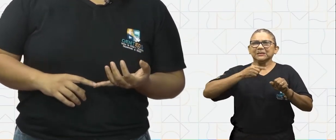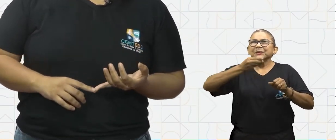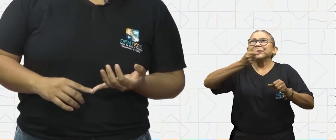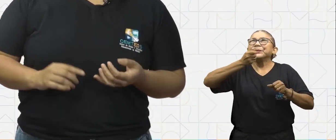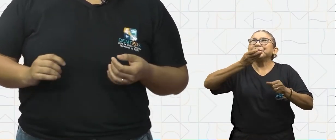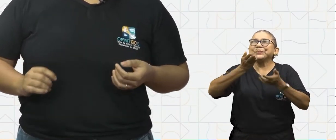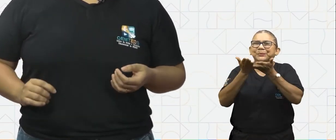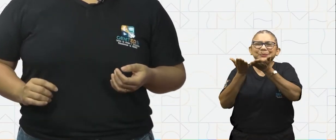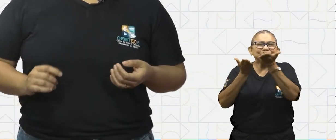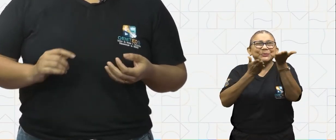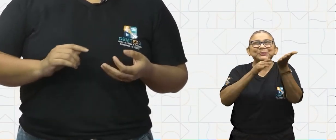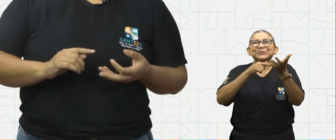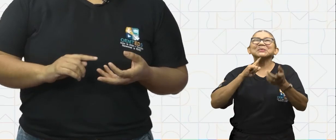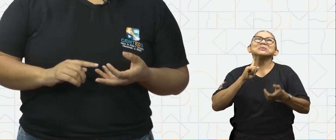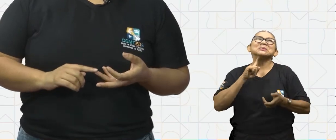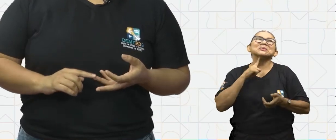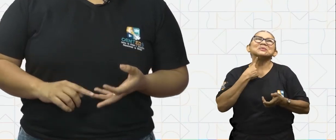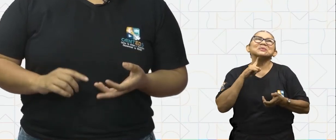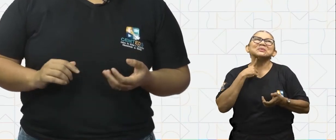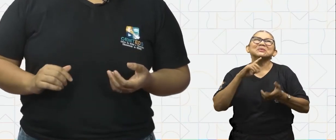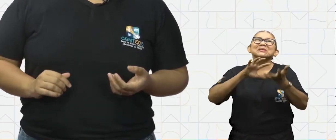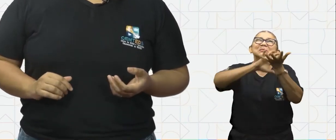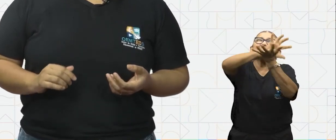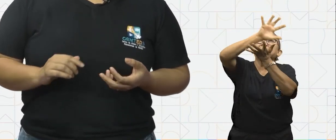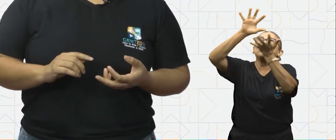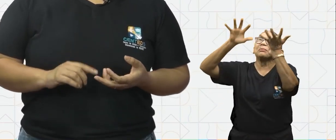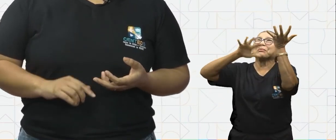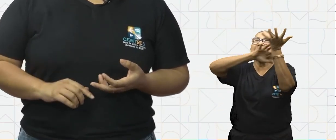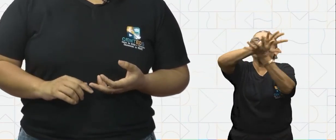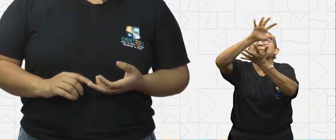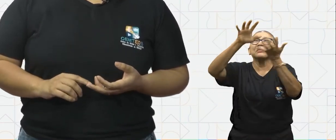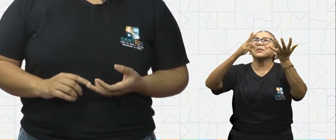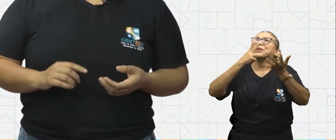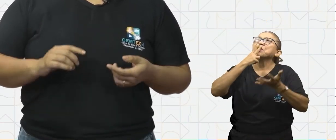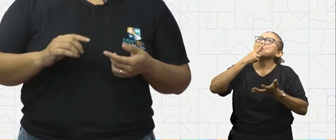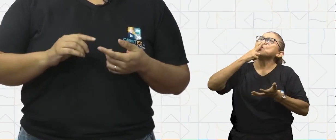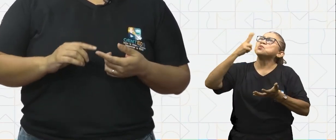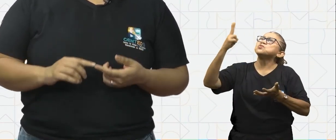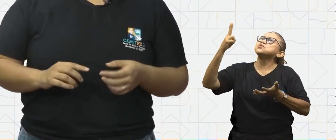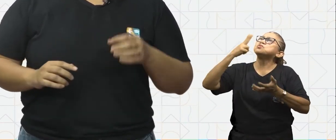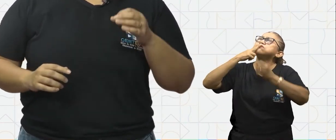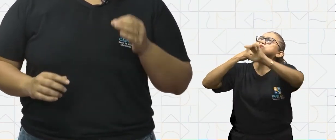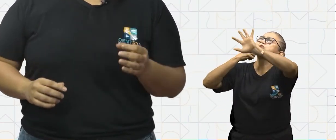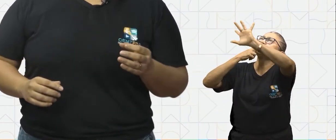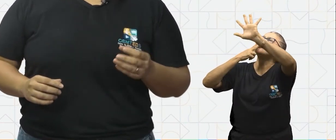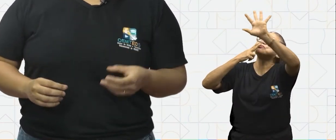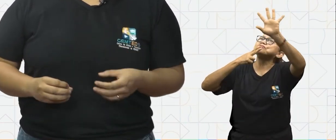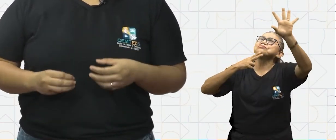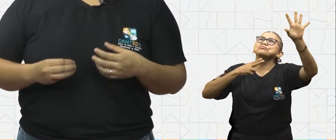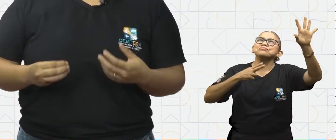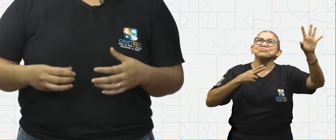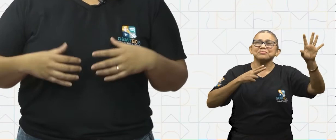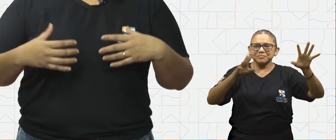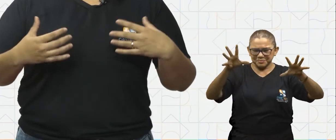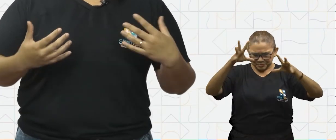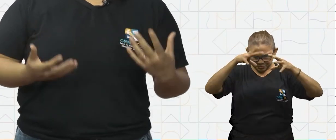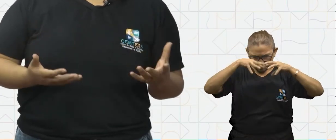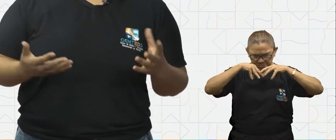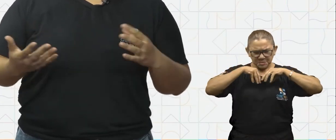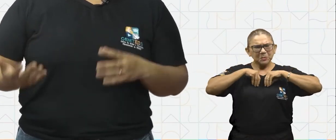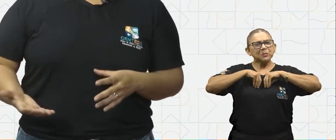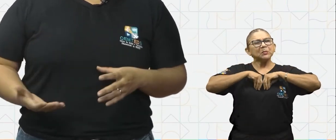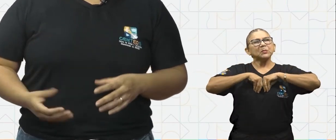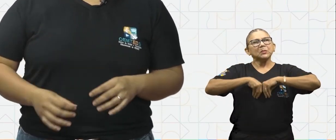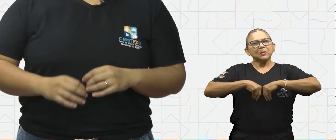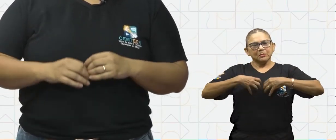poluentes atmosféricos, produtos químicos, cigarros e agentes patogênicos como alguns